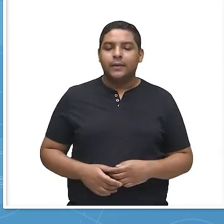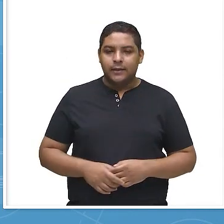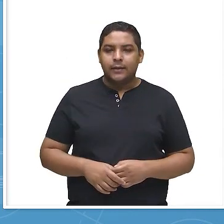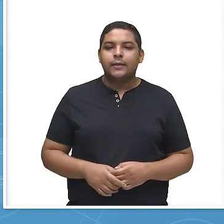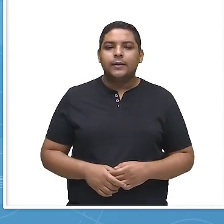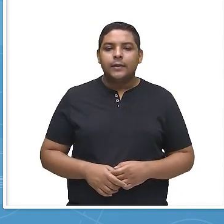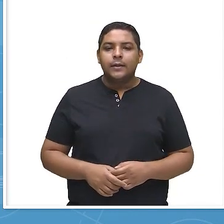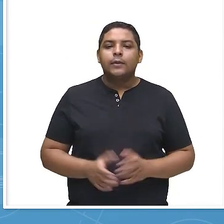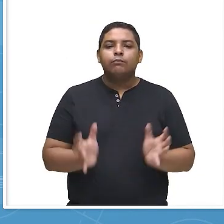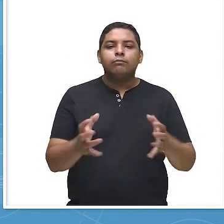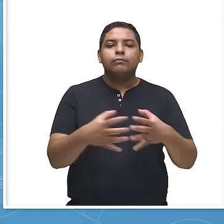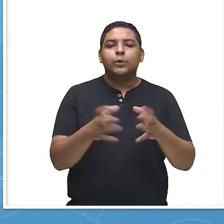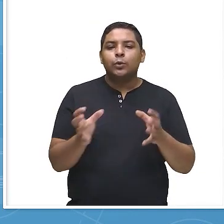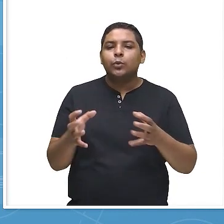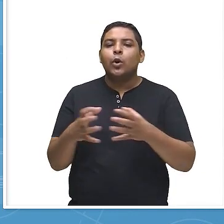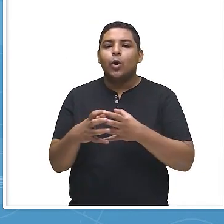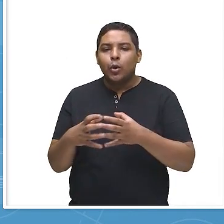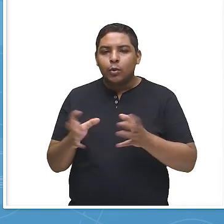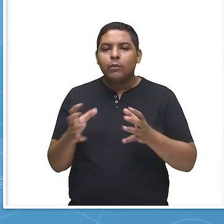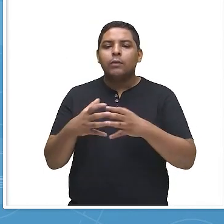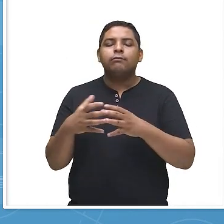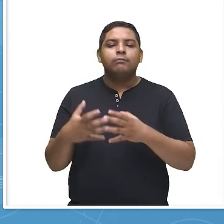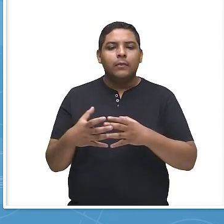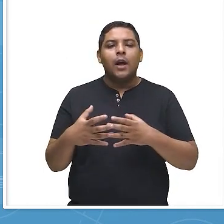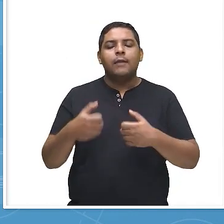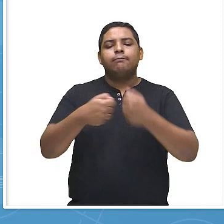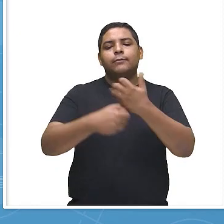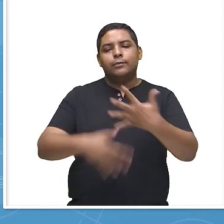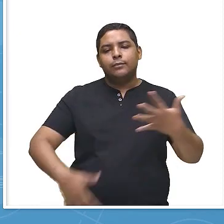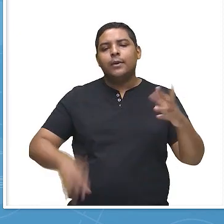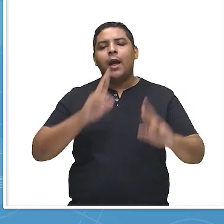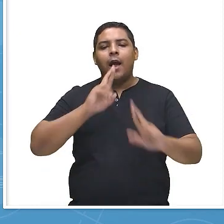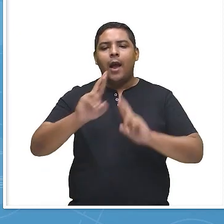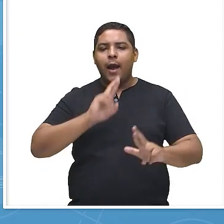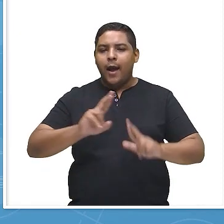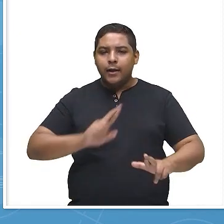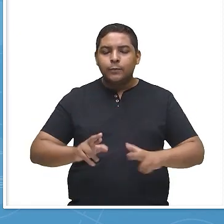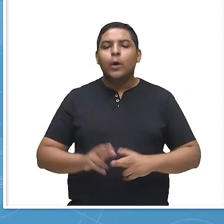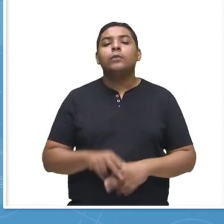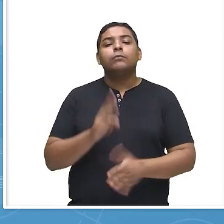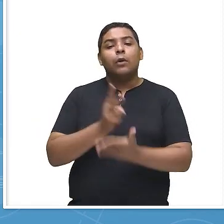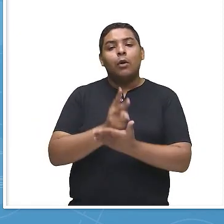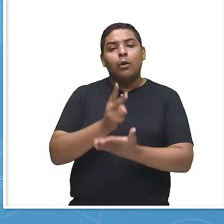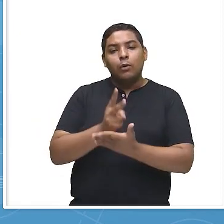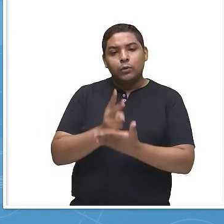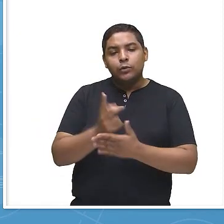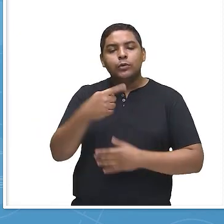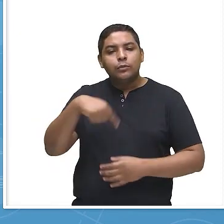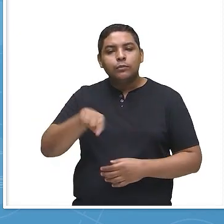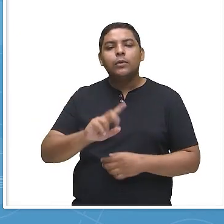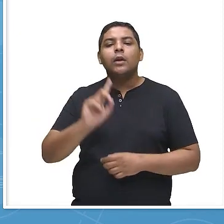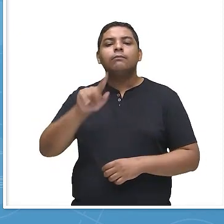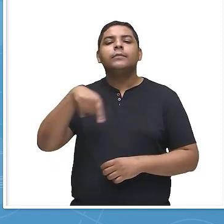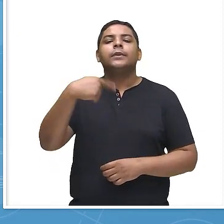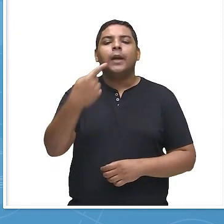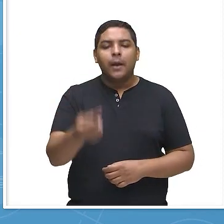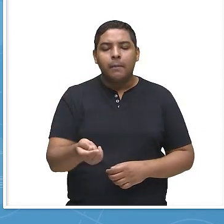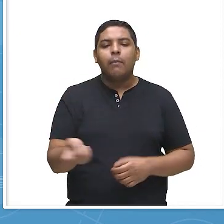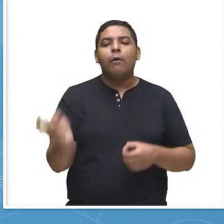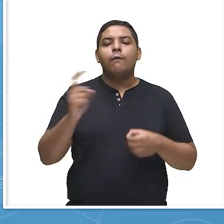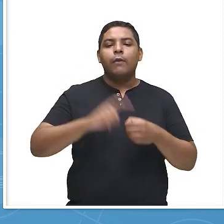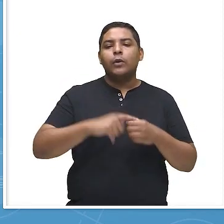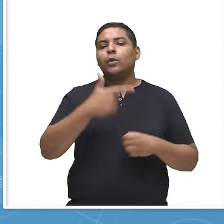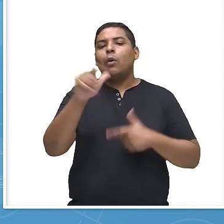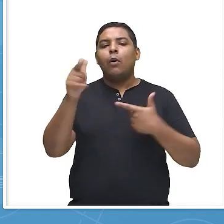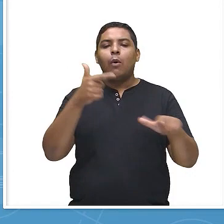ano é muito animada, muito participativa, tá? E continuem com a gente no Aula em Casa. E daqui a pouco a gente volta com outras